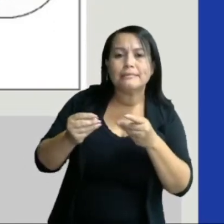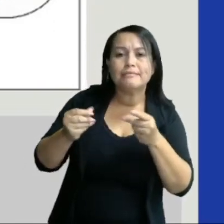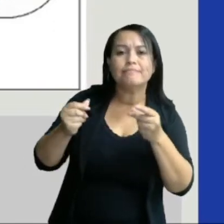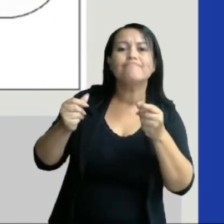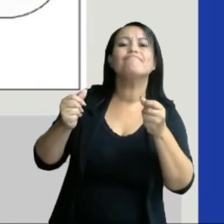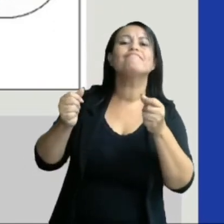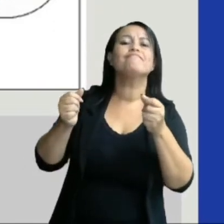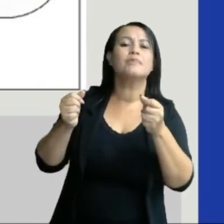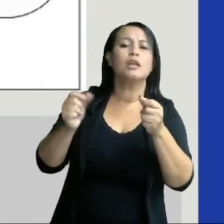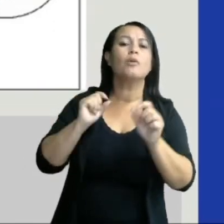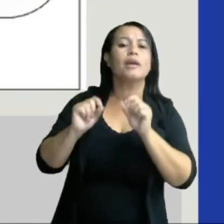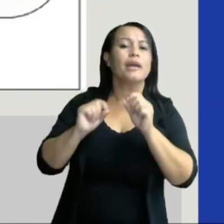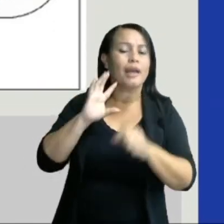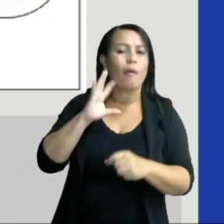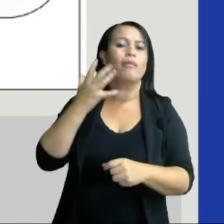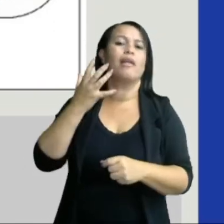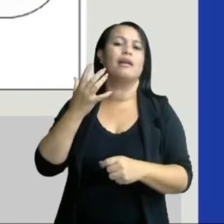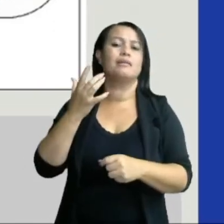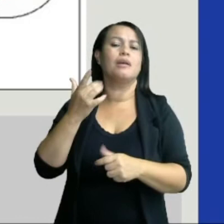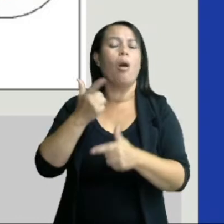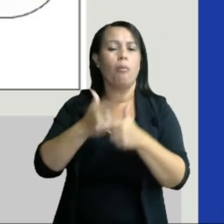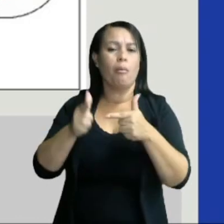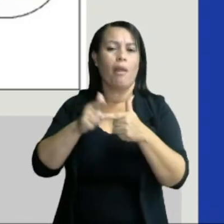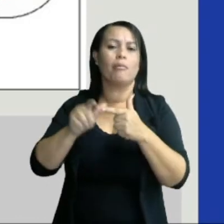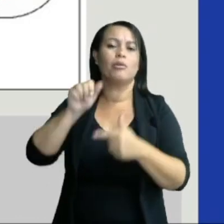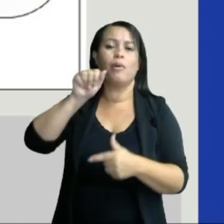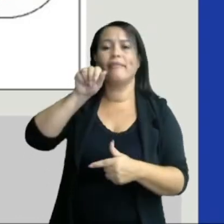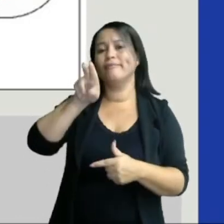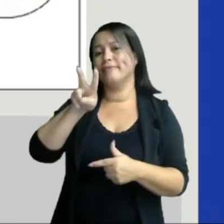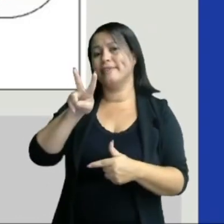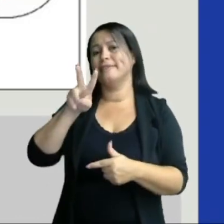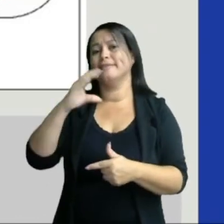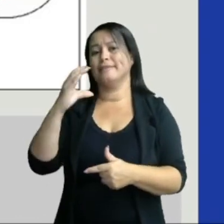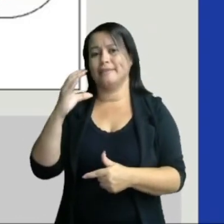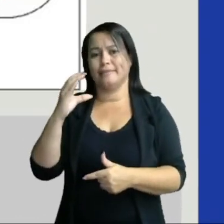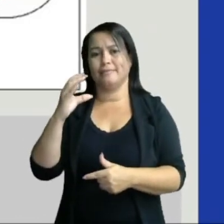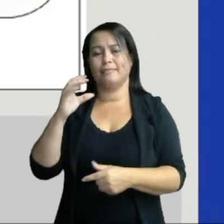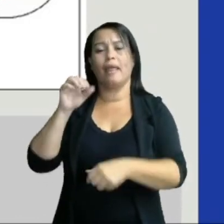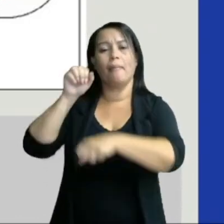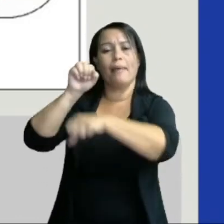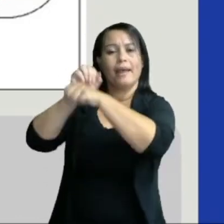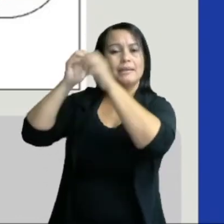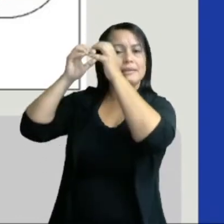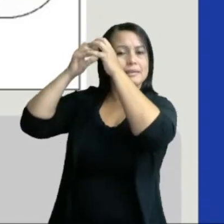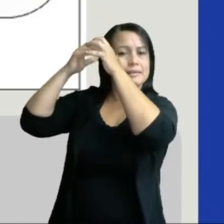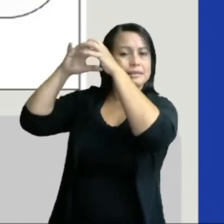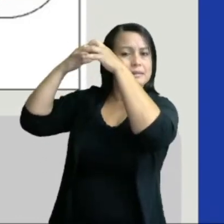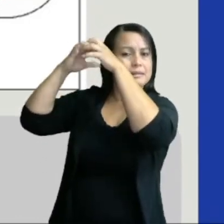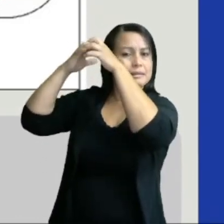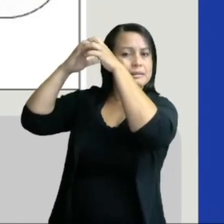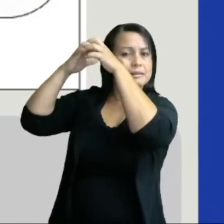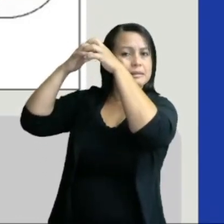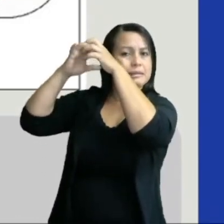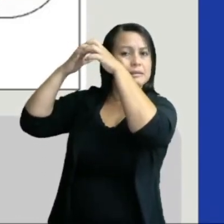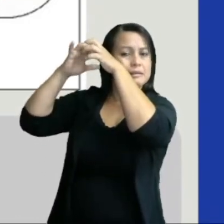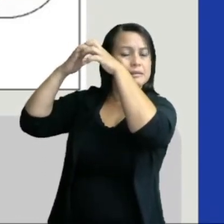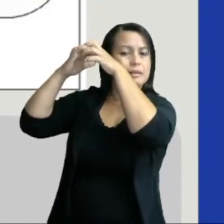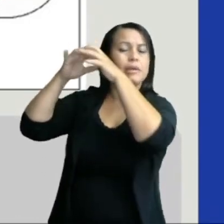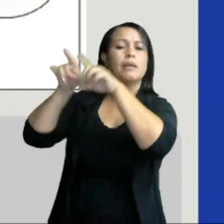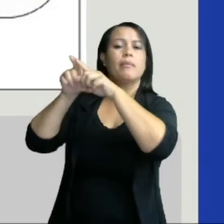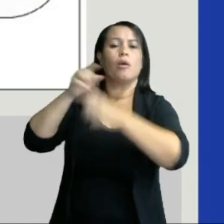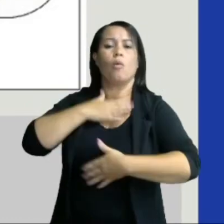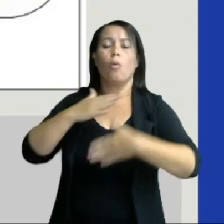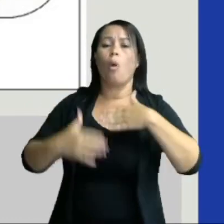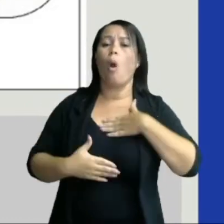que então ocorre o acidente vascular cerebral, que no caso é a paralisia, a perda de movimentos do